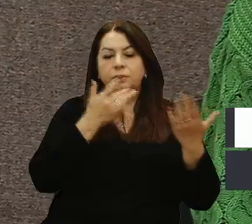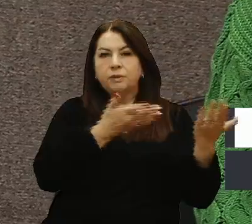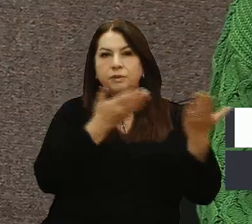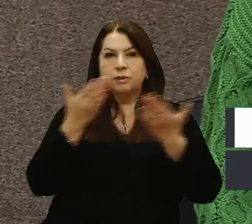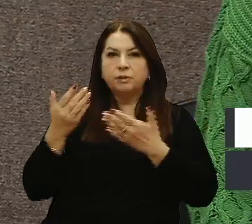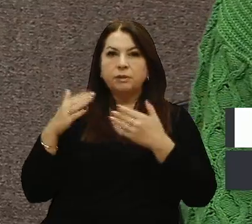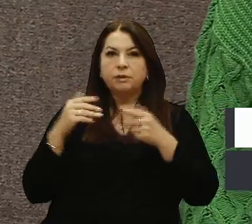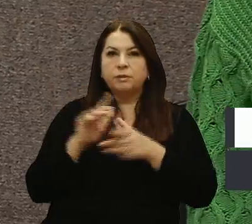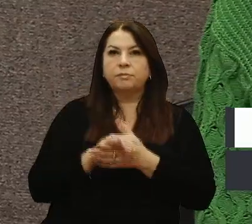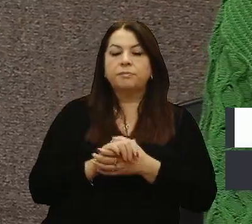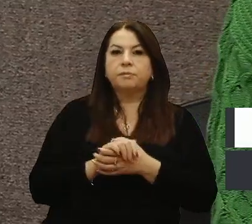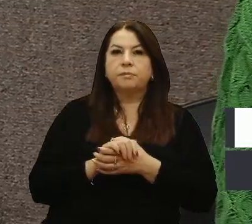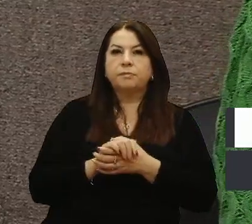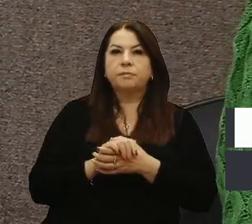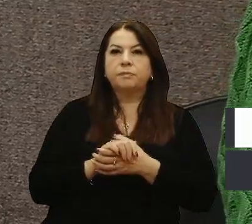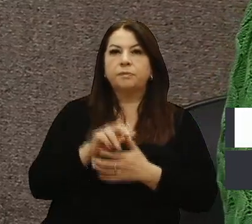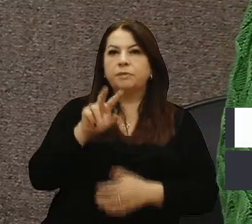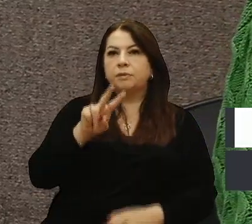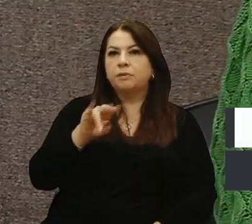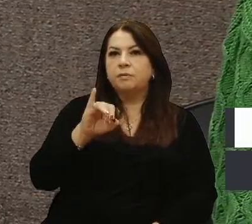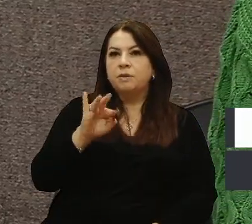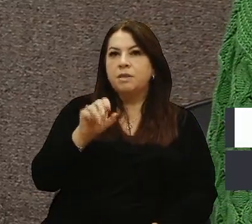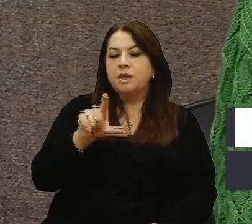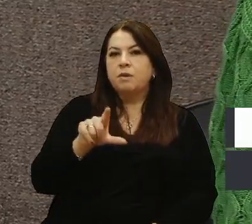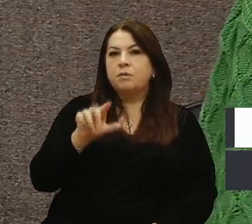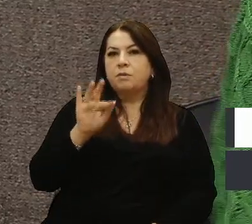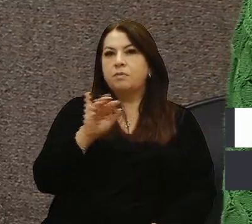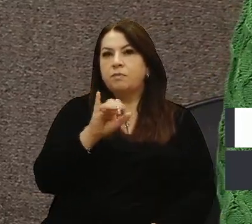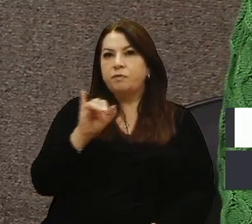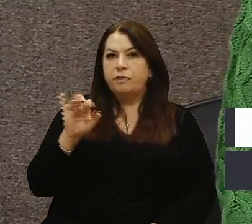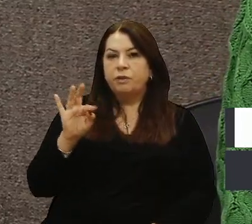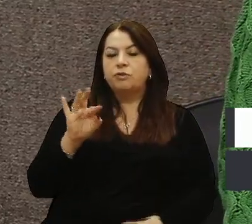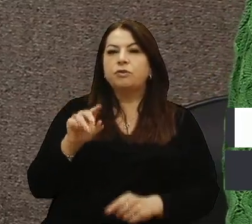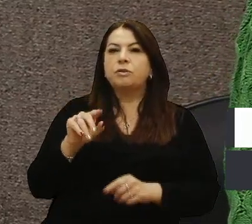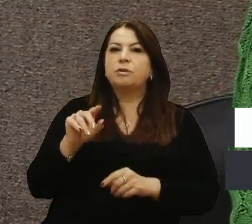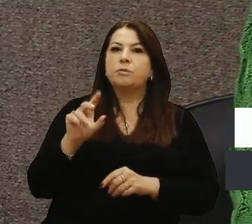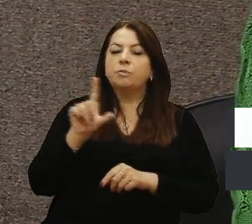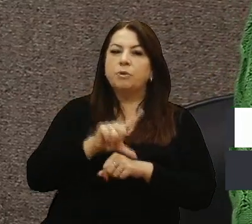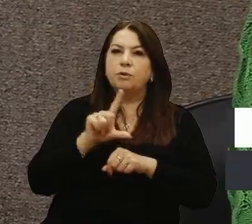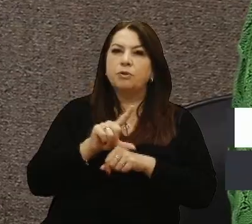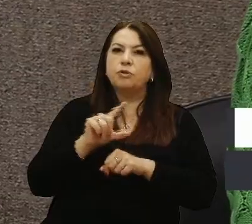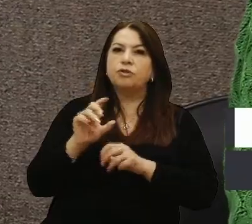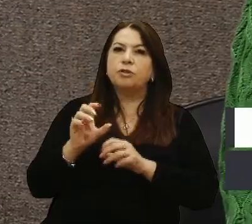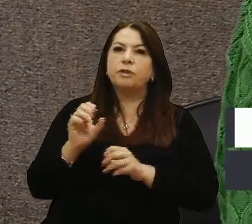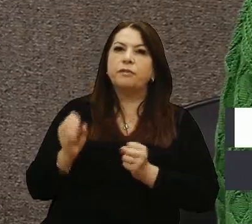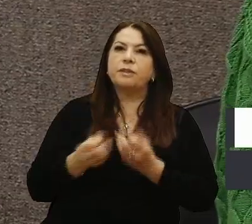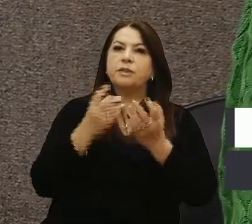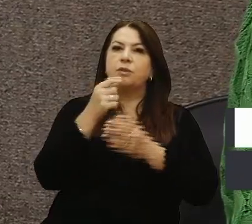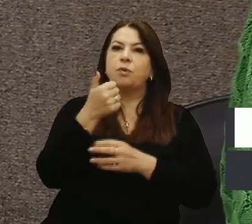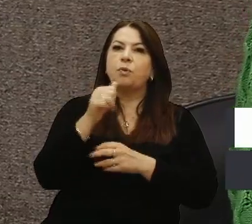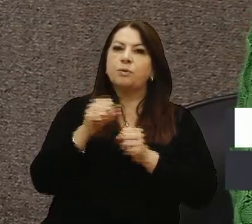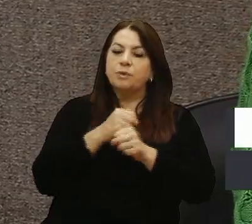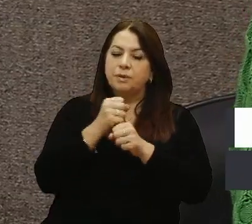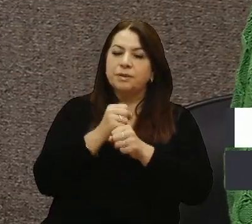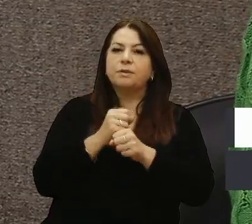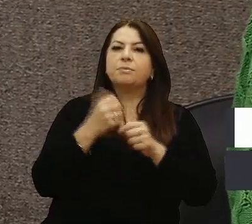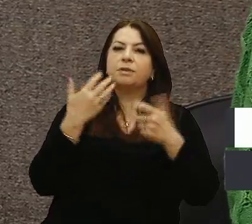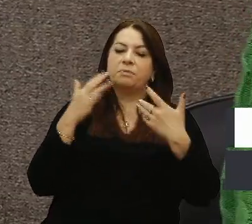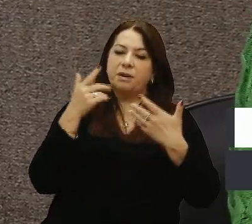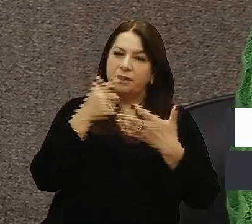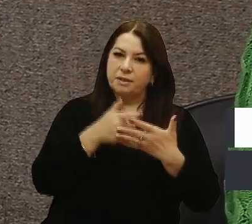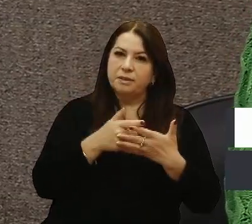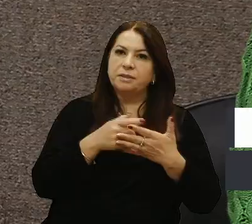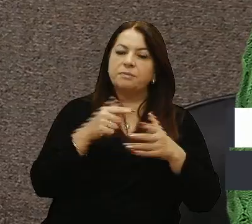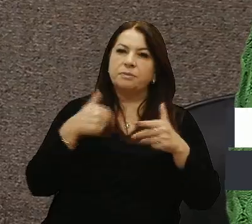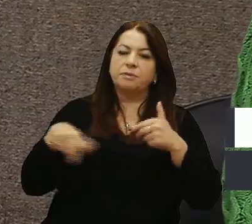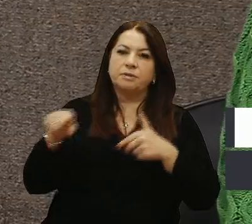uma passadinha na Vitalfit, uma loja que está celebrando 11 anos. Então, quero parabenizar a Iris muito pelo trabalho. A gente